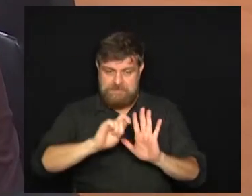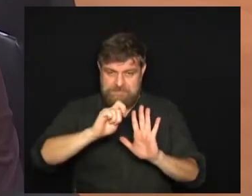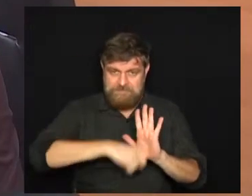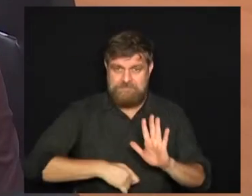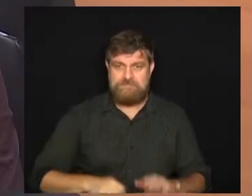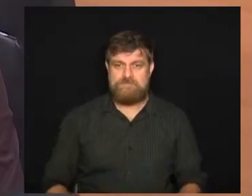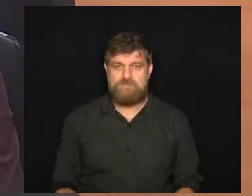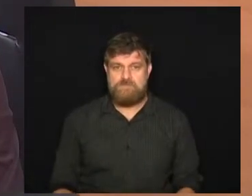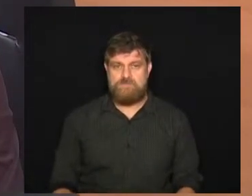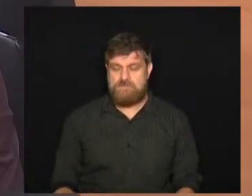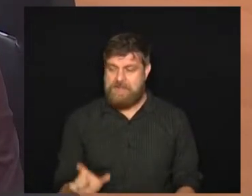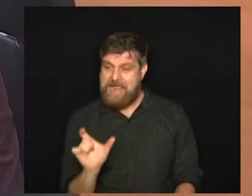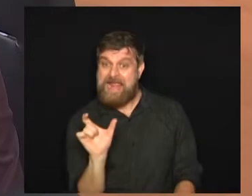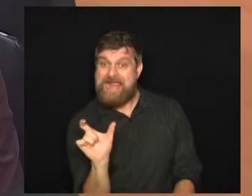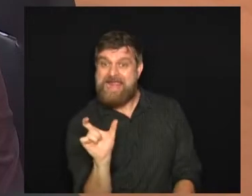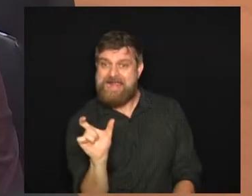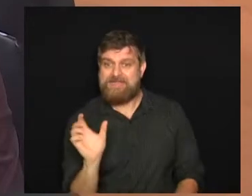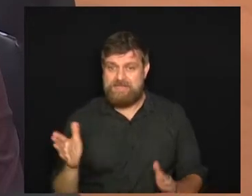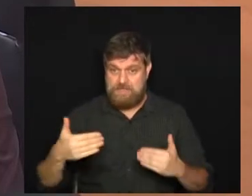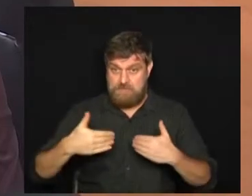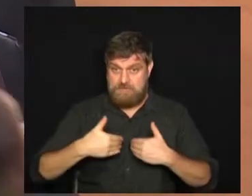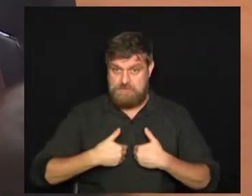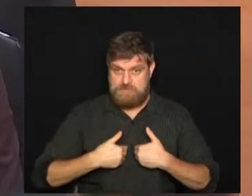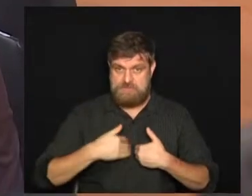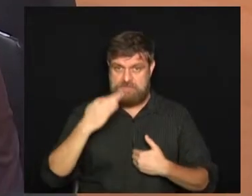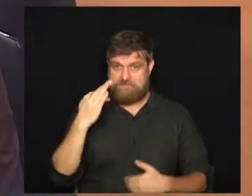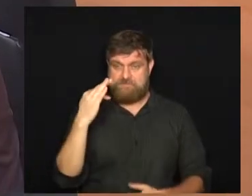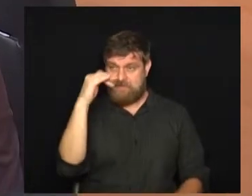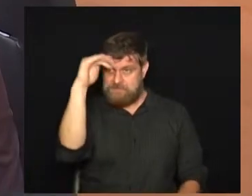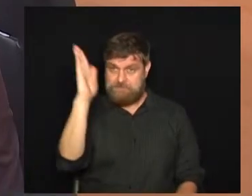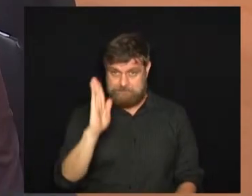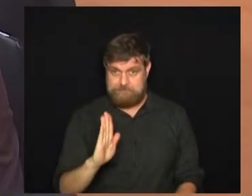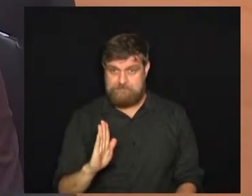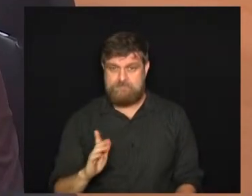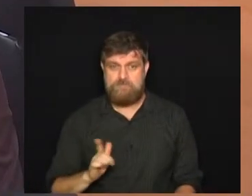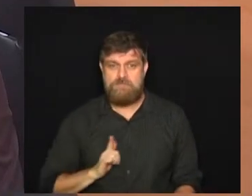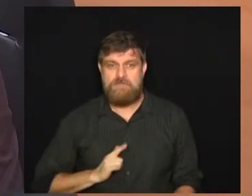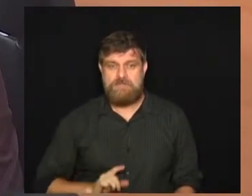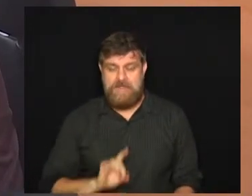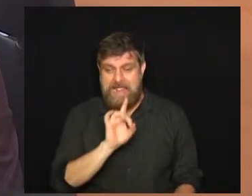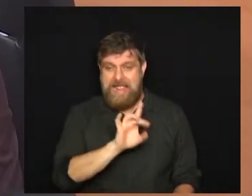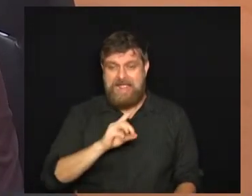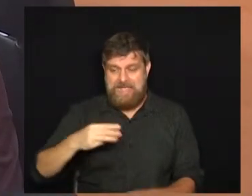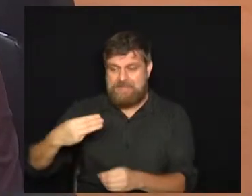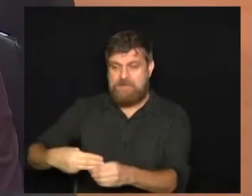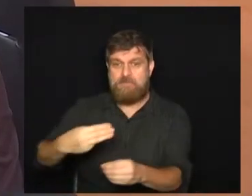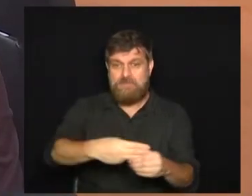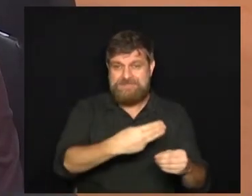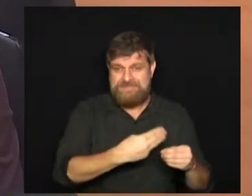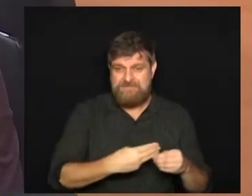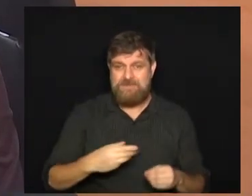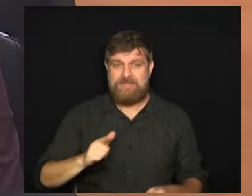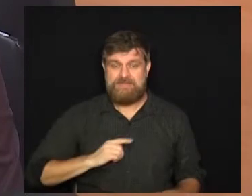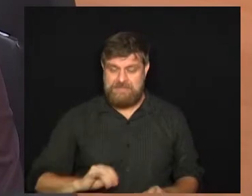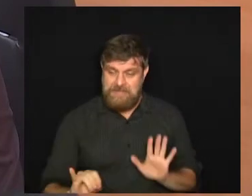carteirinhas dos autistas a nível federal. sim. E ele falou que cada município vai ter a sua própria